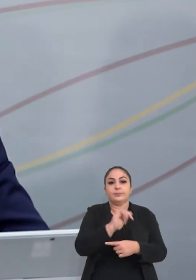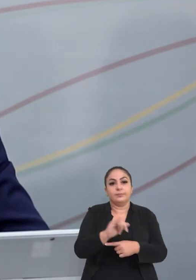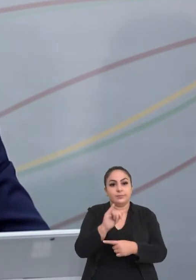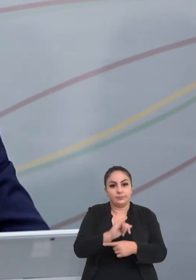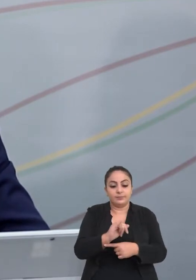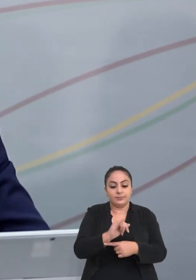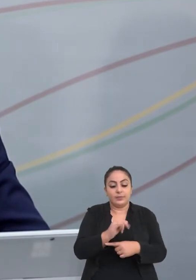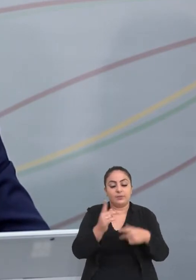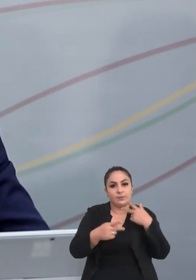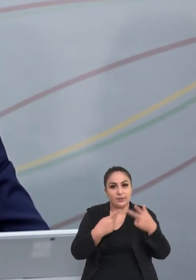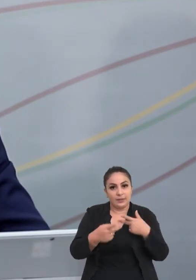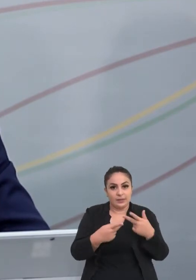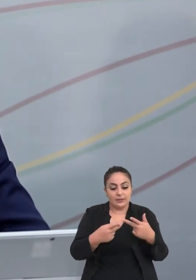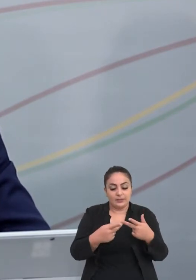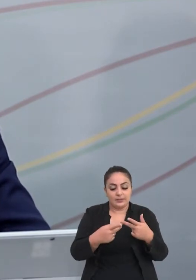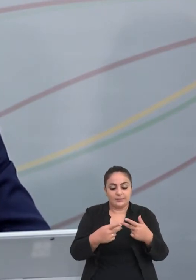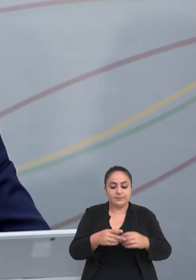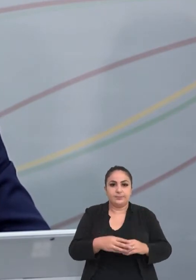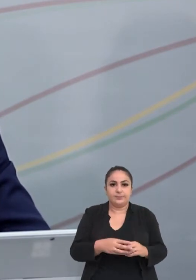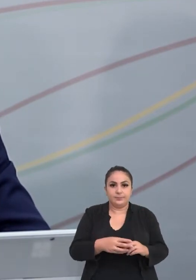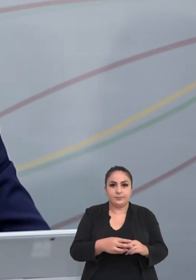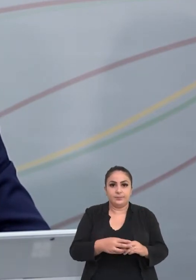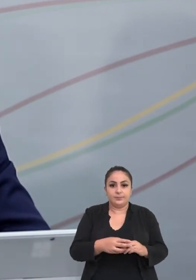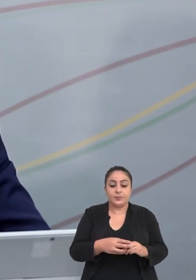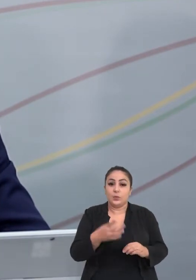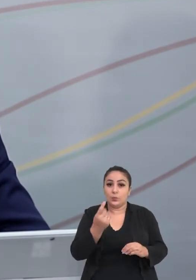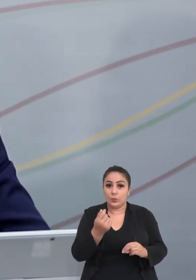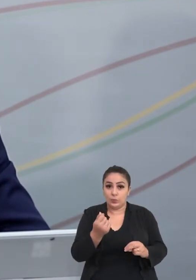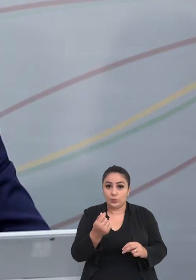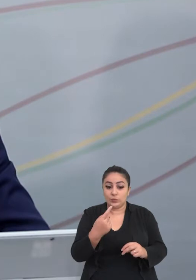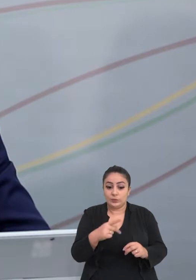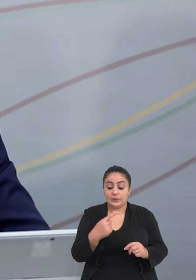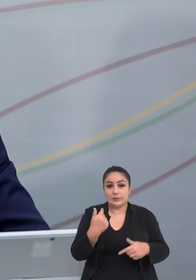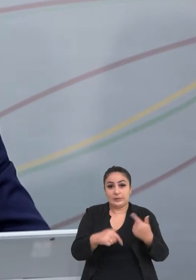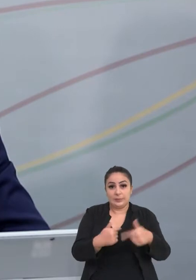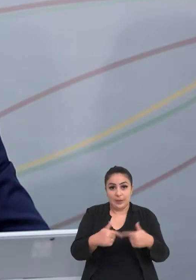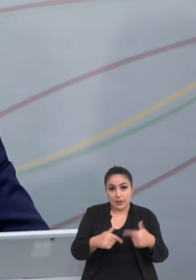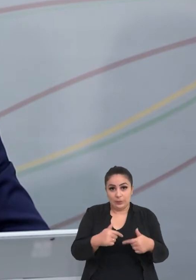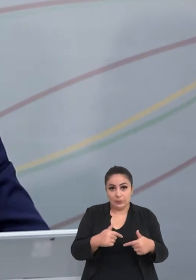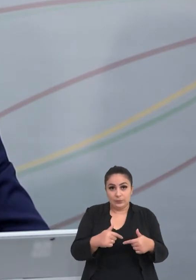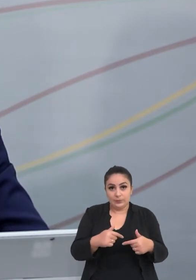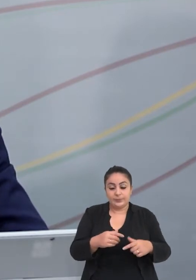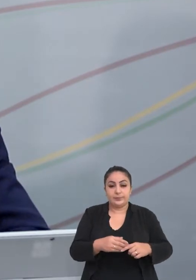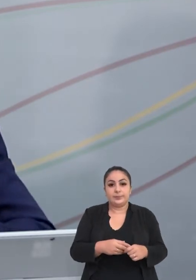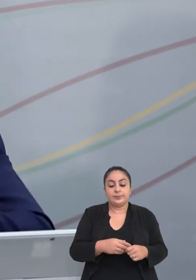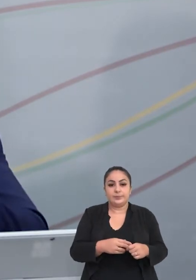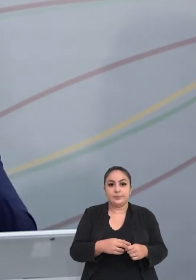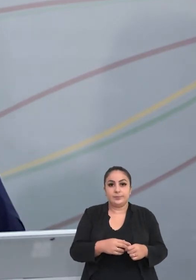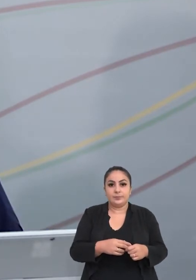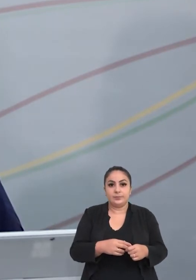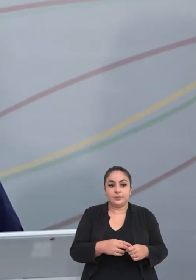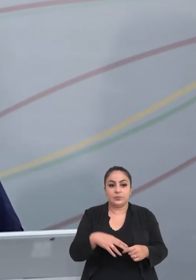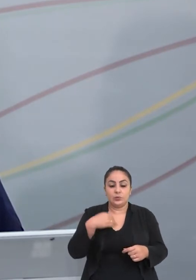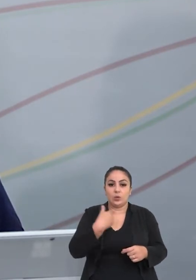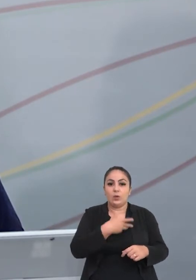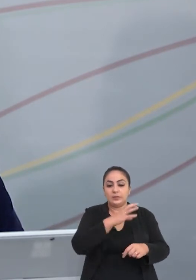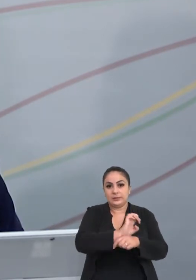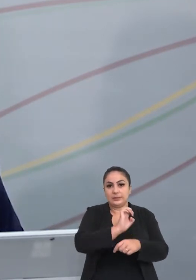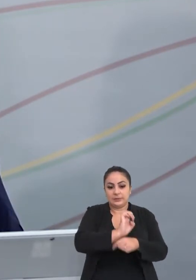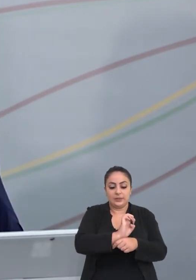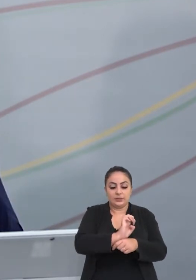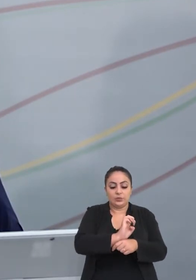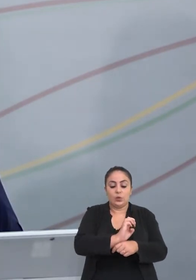é importante ressaltar o custo deste serviço, né? No